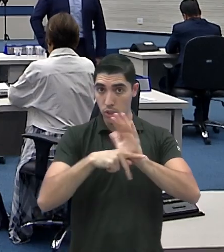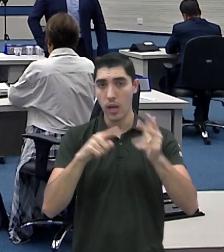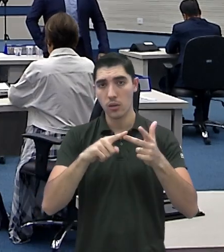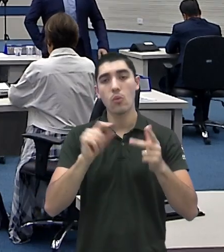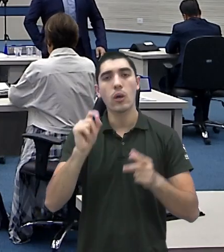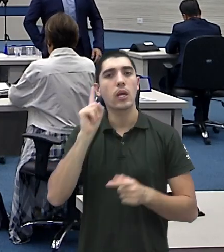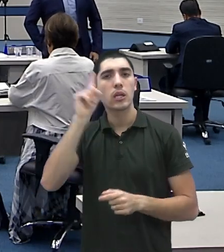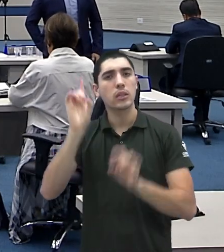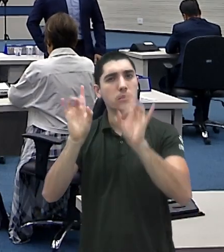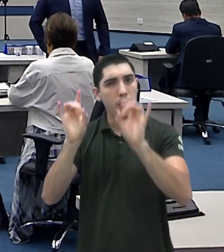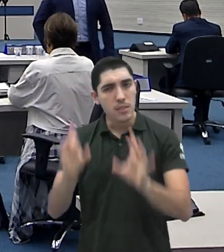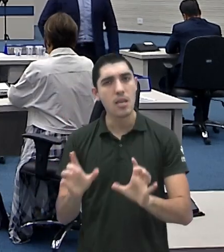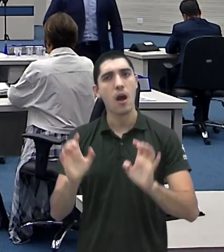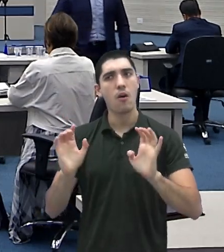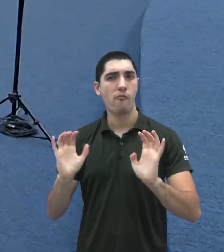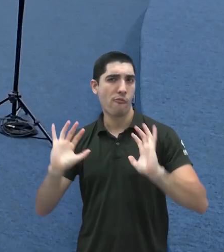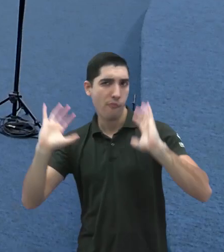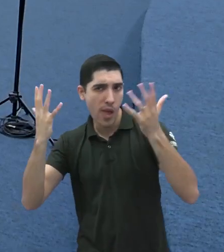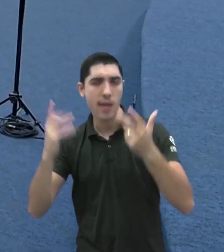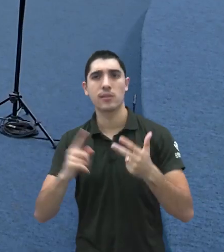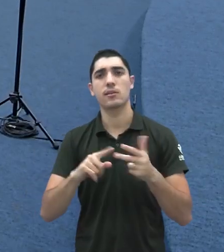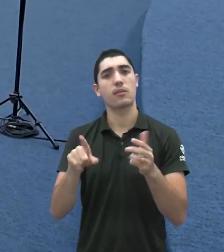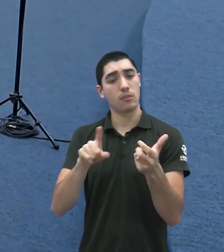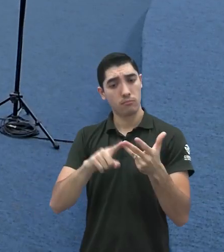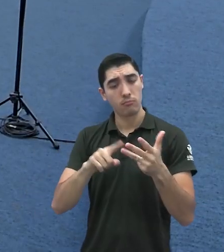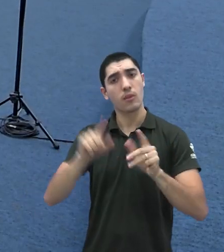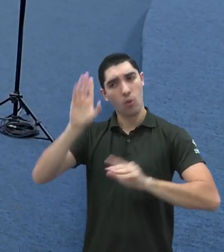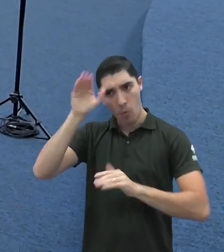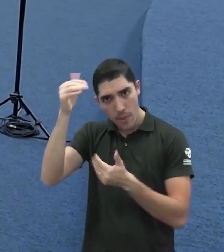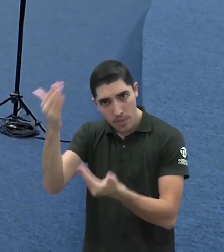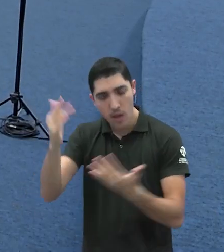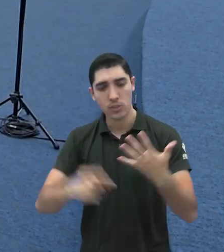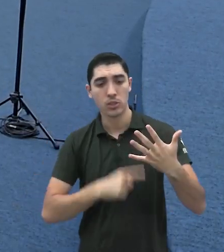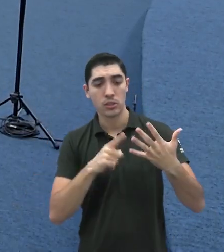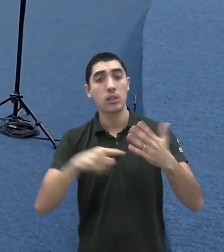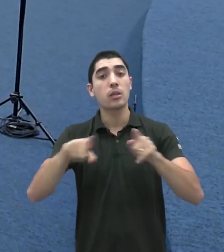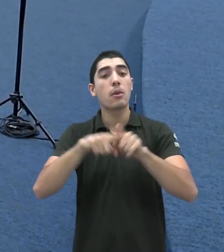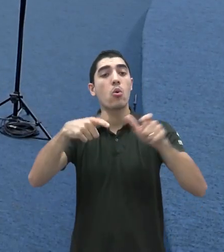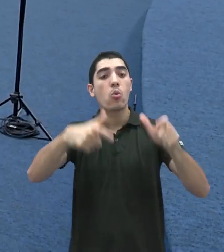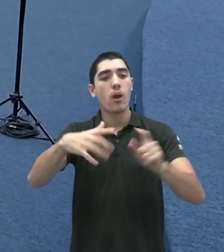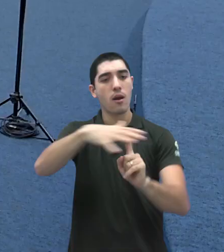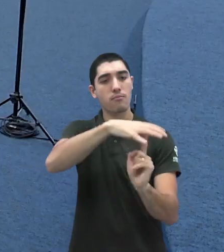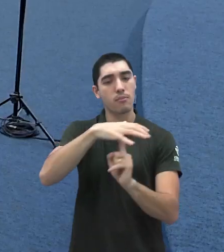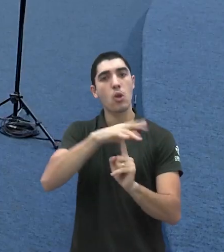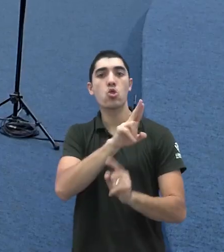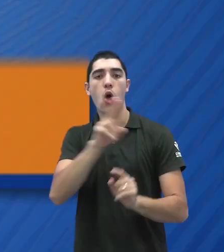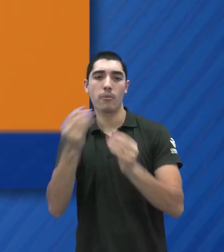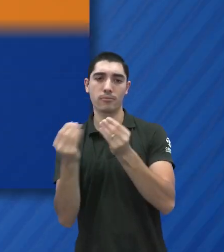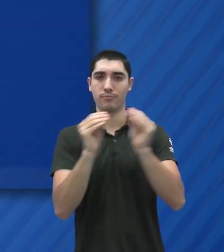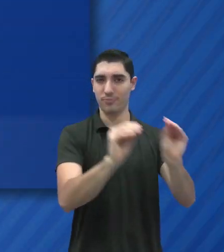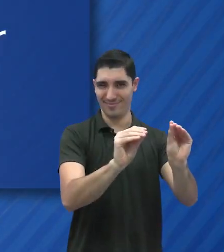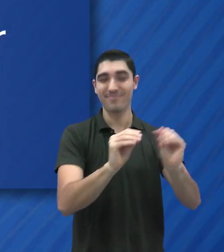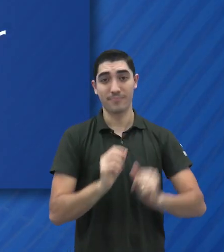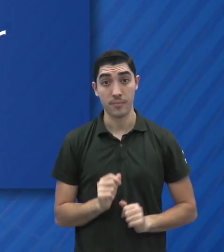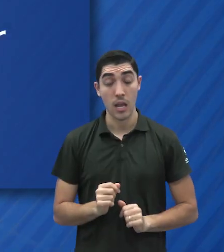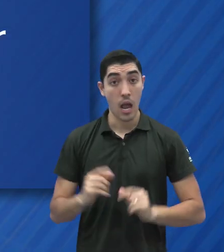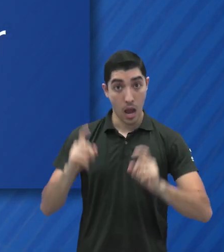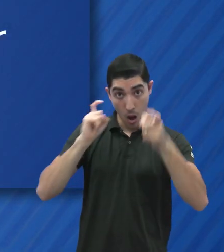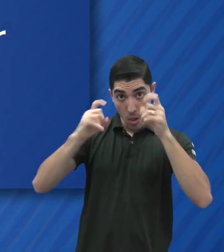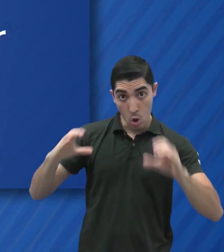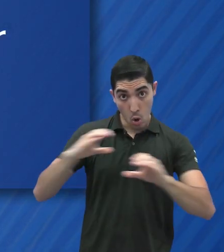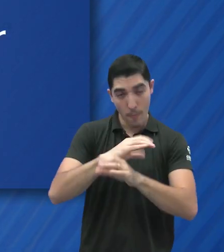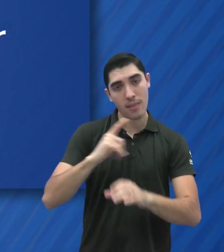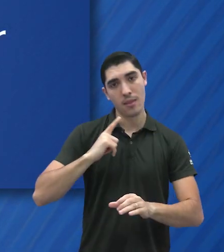a criação de data comemorativa, concessão de honraria e denominação de uma área verde na cidade. A pauta completa